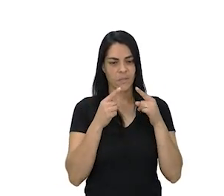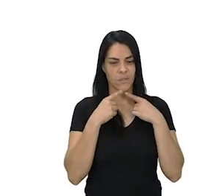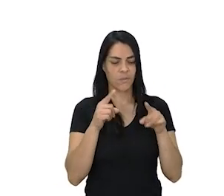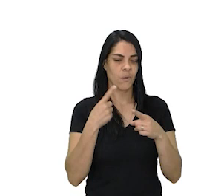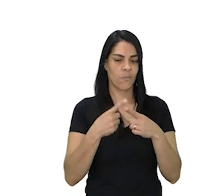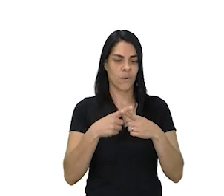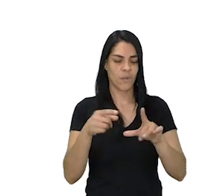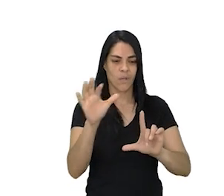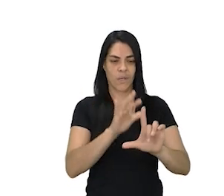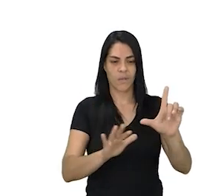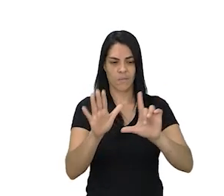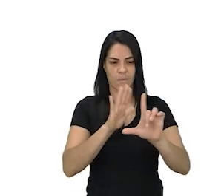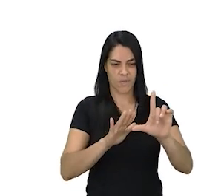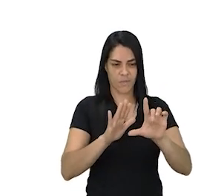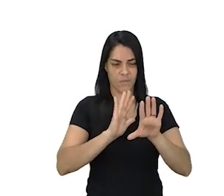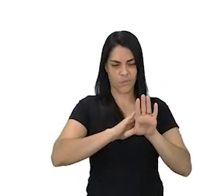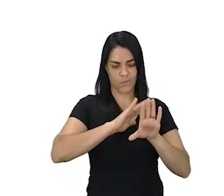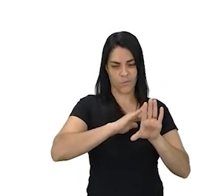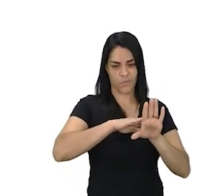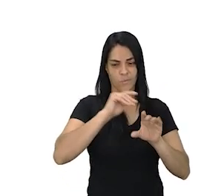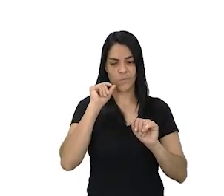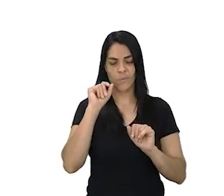a imagem, no fundo, ela é